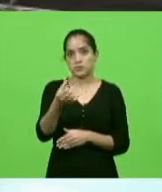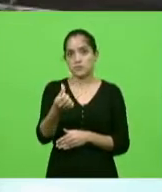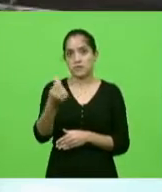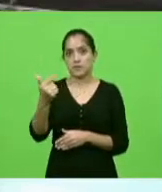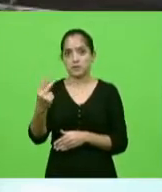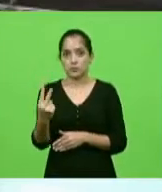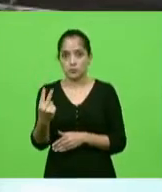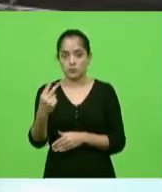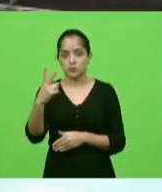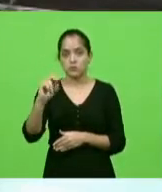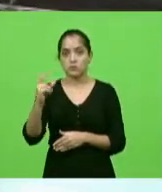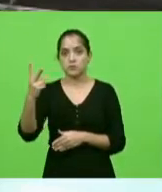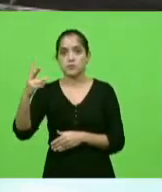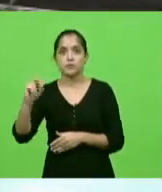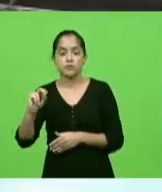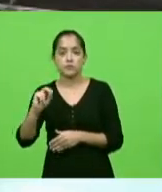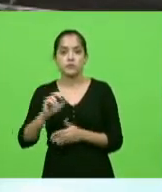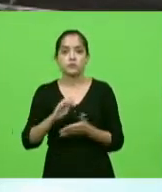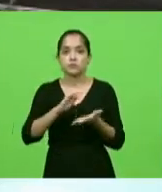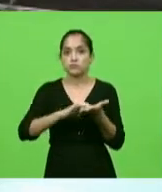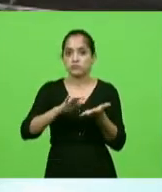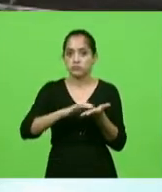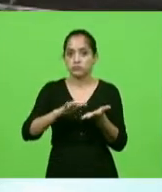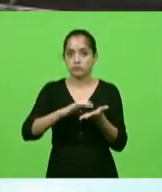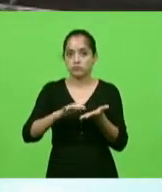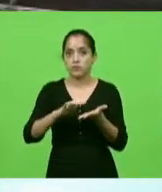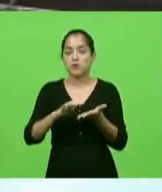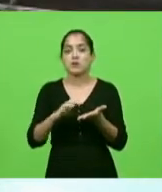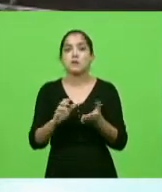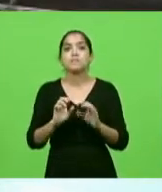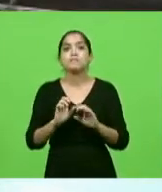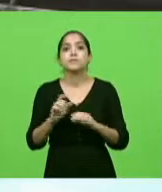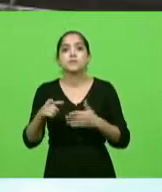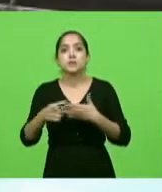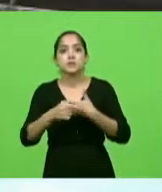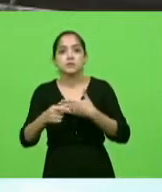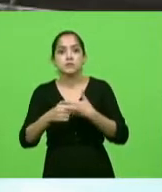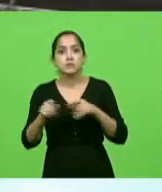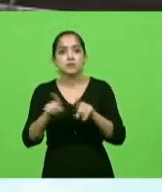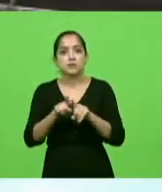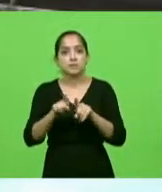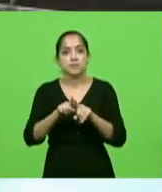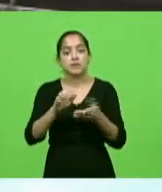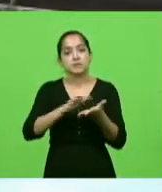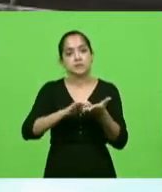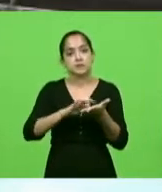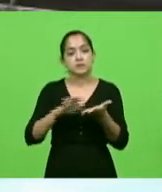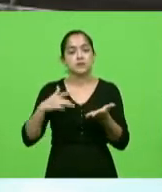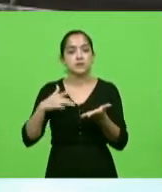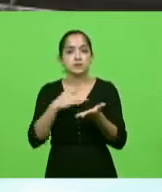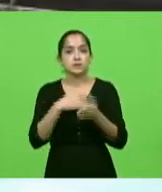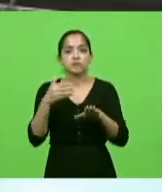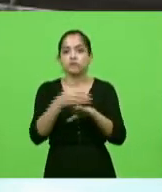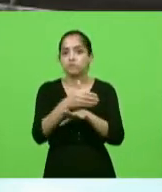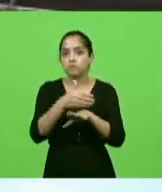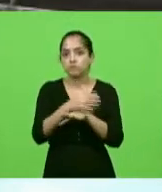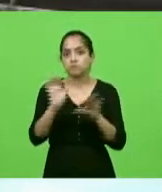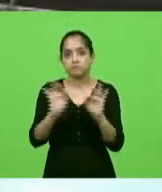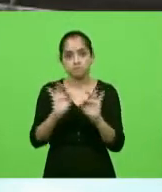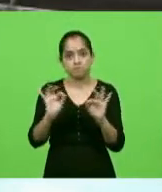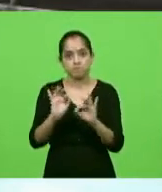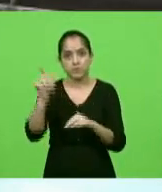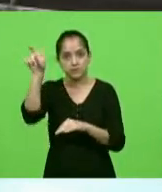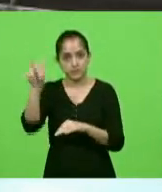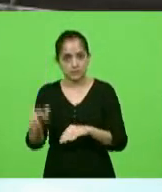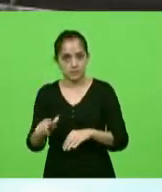1262-2020 iniciou-se e se exauriu no âmbito da Secretaria de Estado da Defesa Civil e da Secretaria de Estado da Saúde, sem qualquer indício de participação do